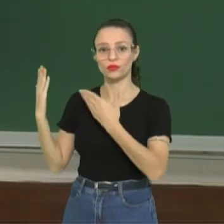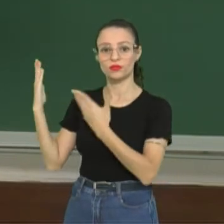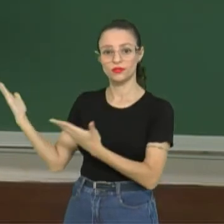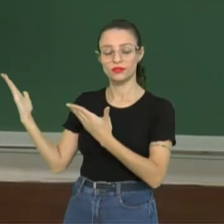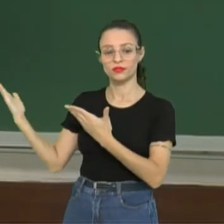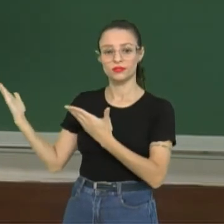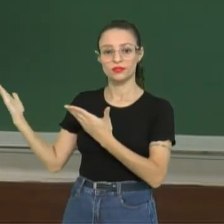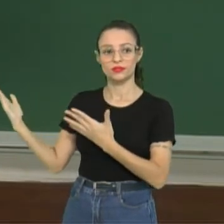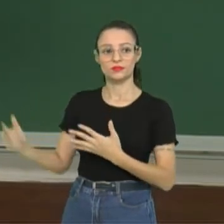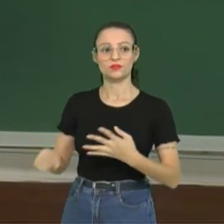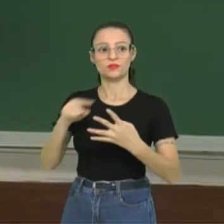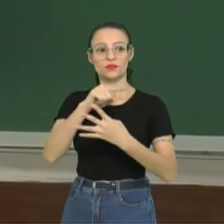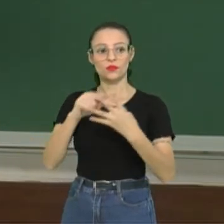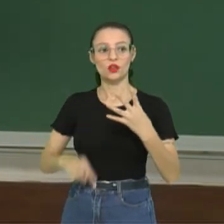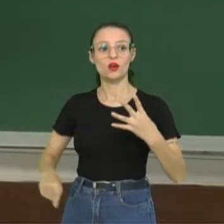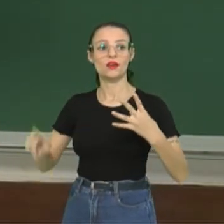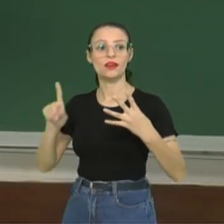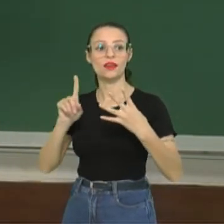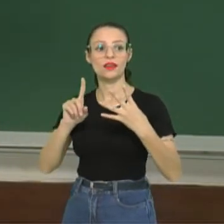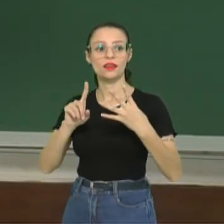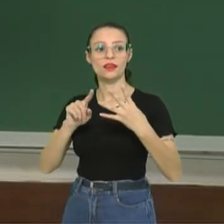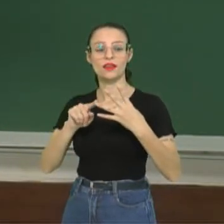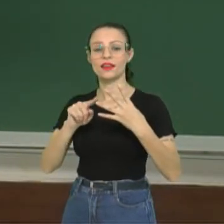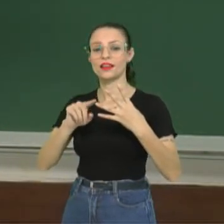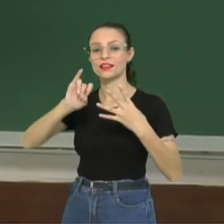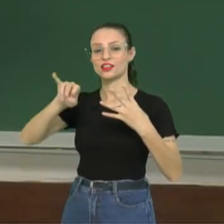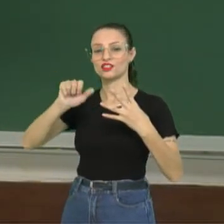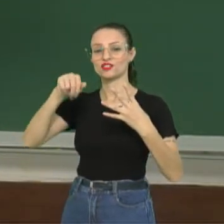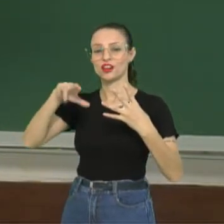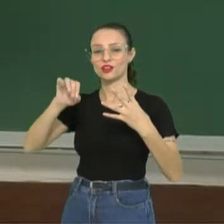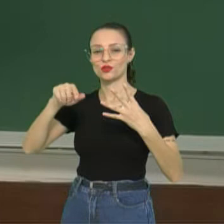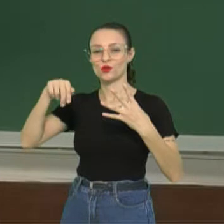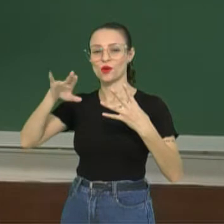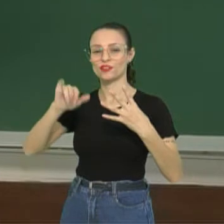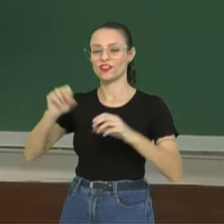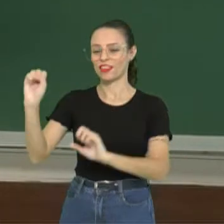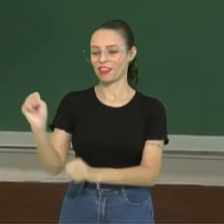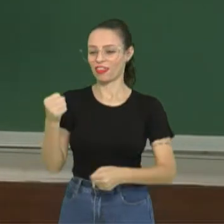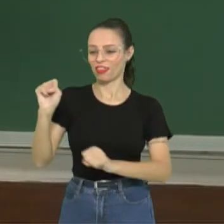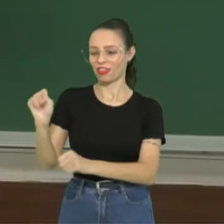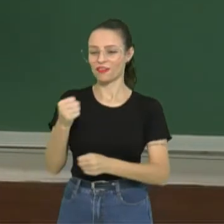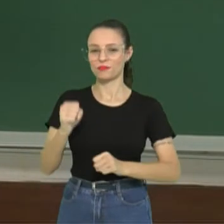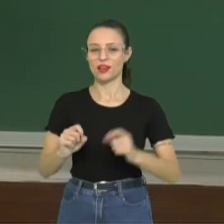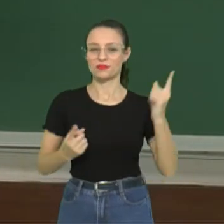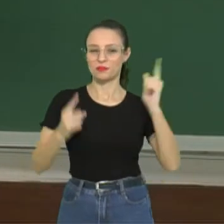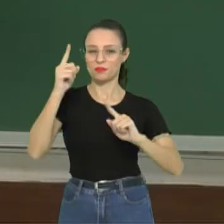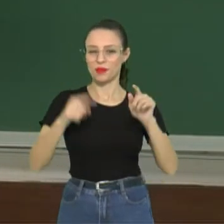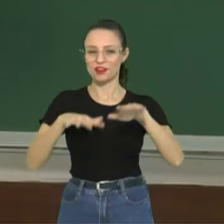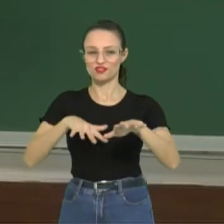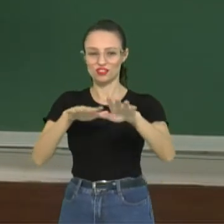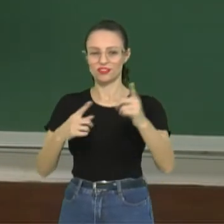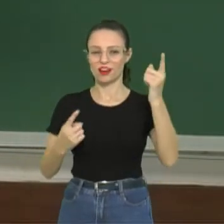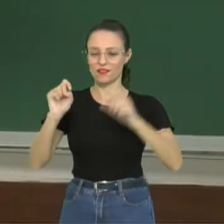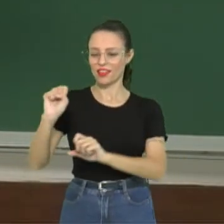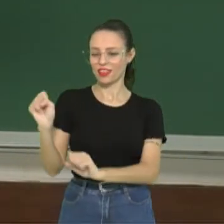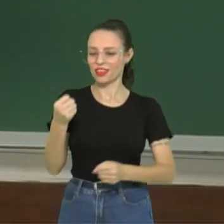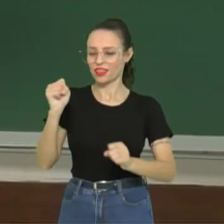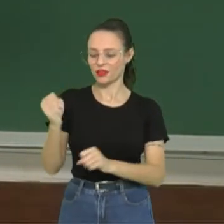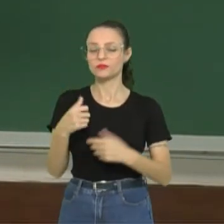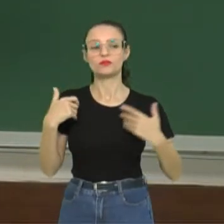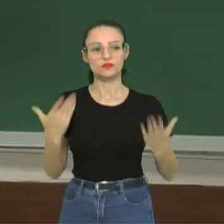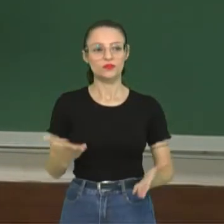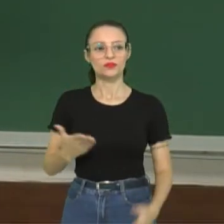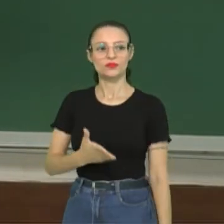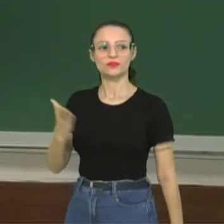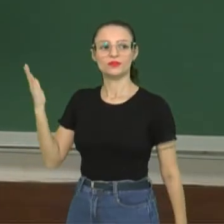a figura de anjo Jânio Quadros por exemplo com a sua vassourinha que virou até lá a caixinha de carnaval aqui a gente tem